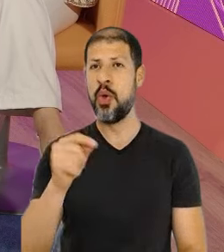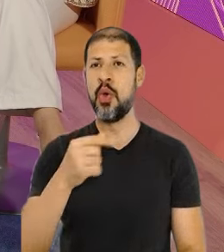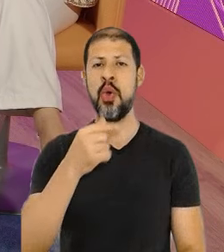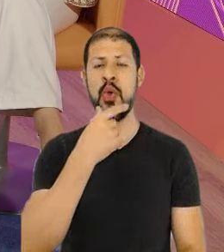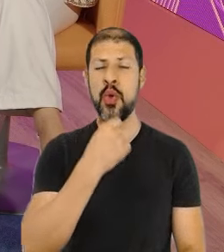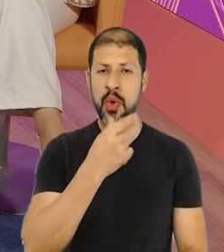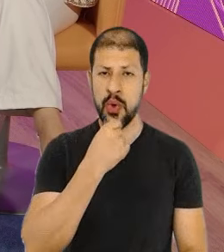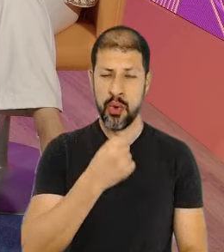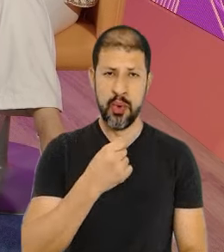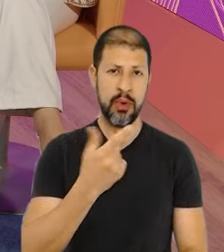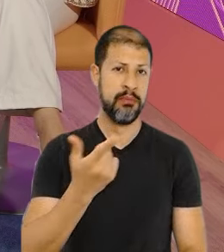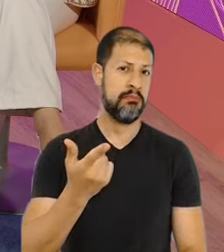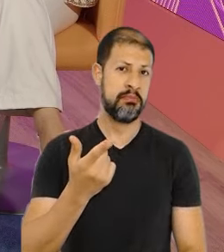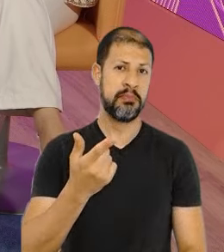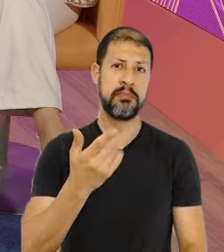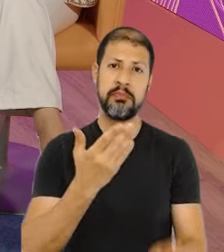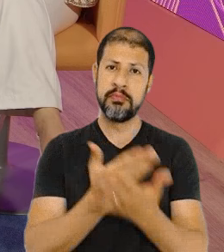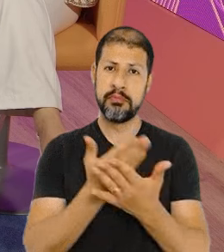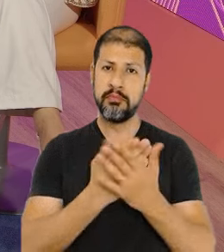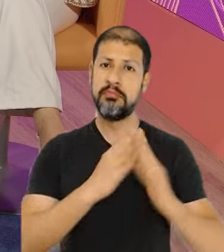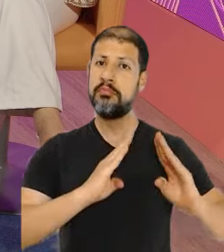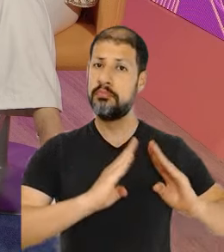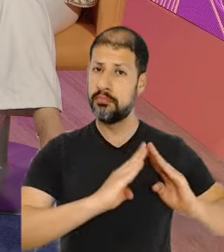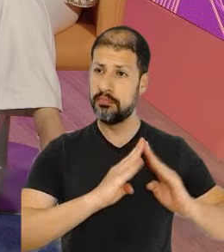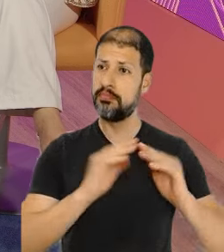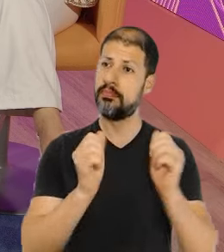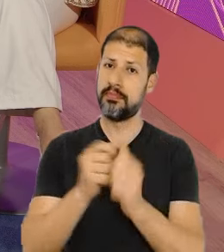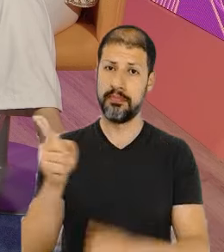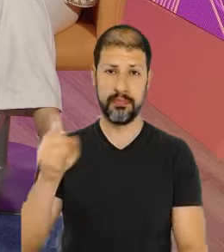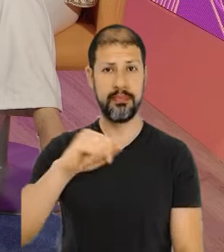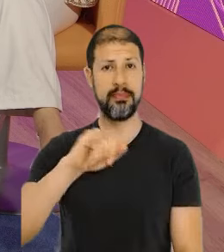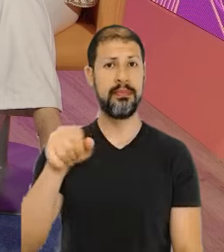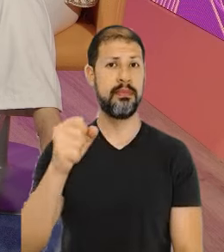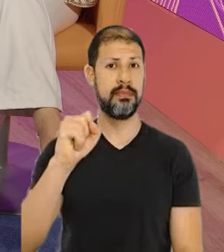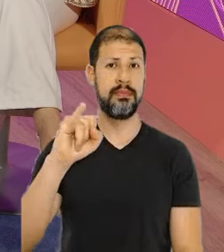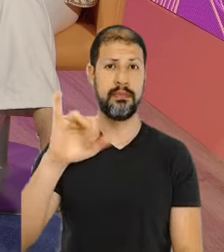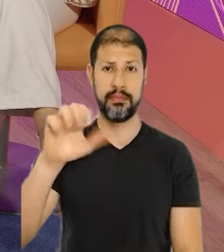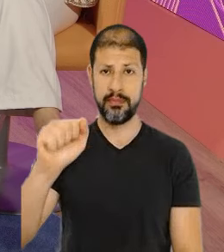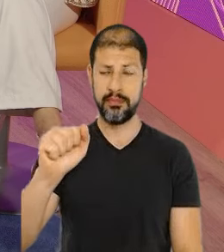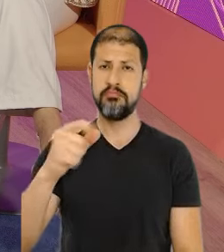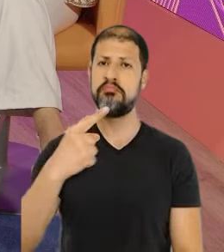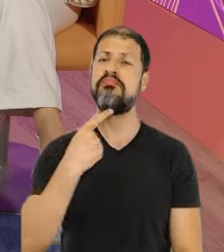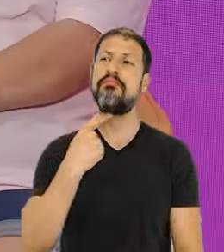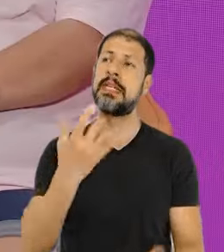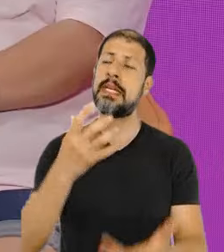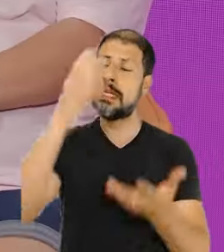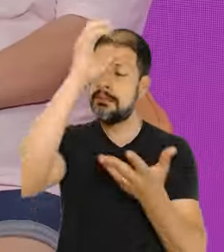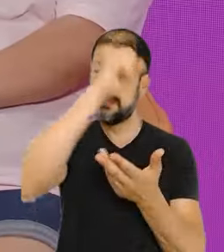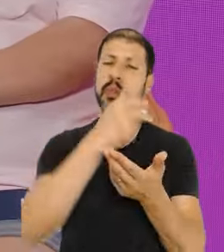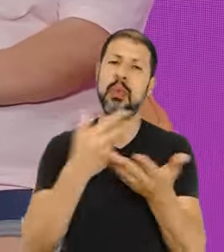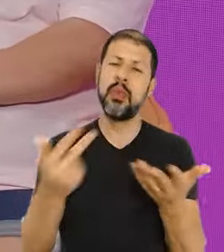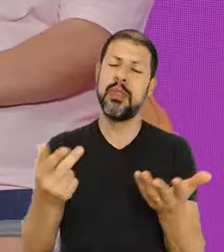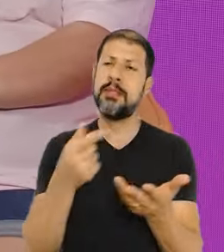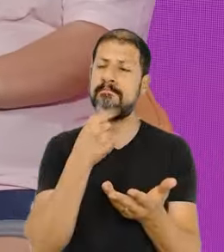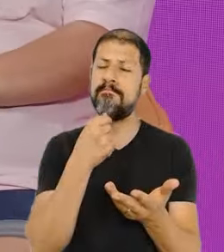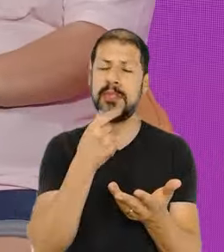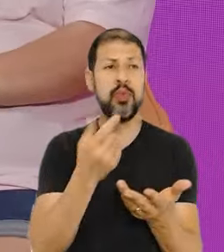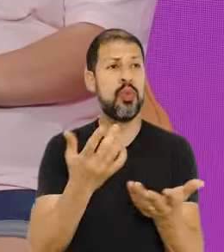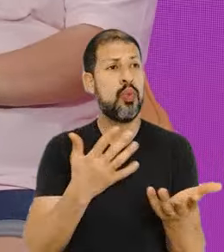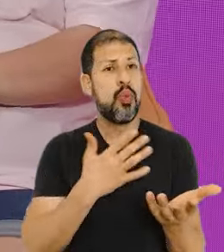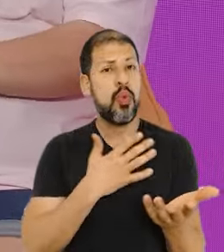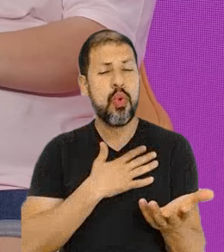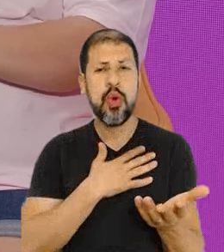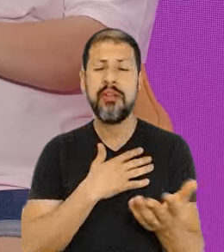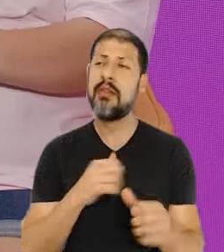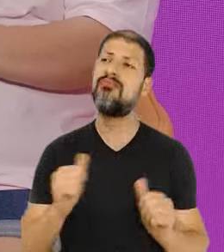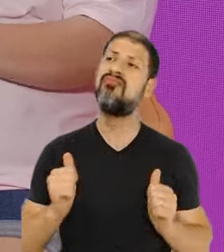menino que estudava na pai com a Jéssica e tinha muita vontade de aprender alguma coisa aquele menino sabe que gosta de